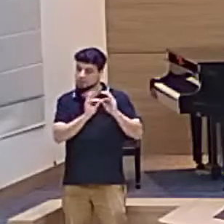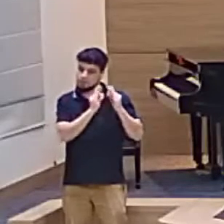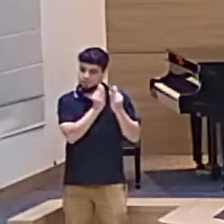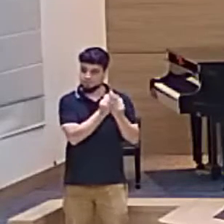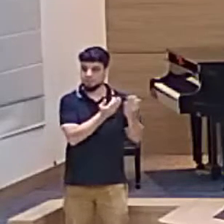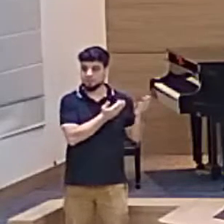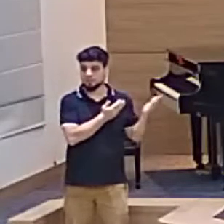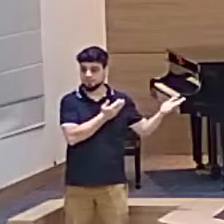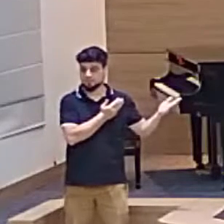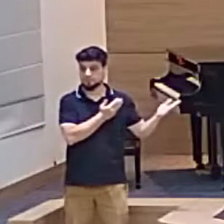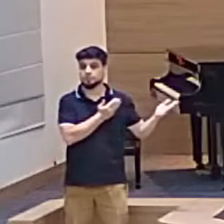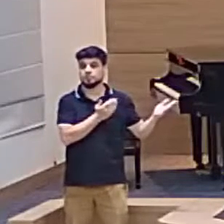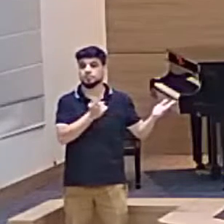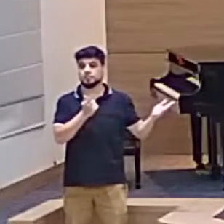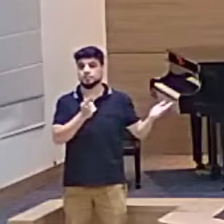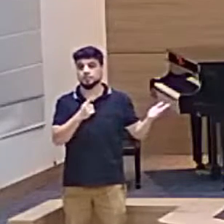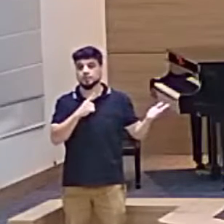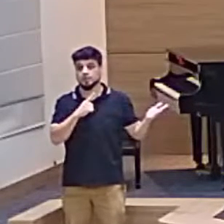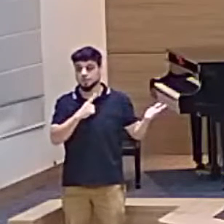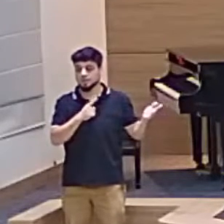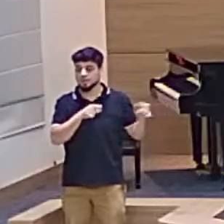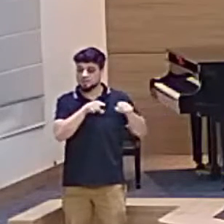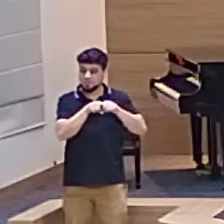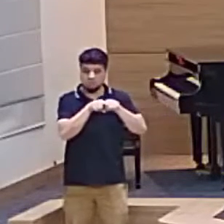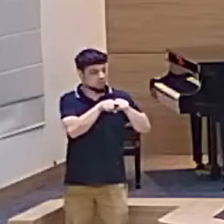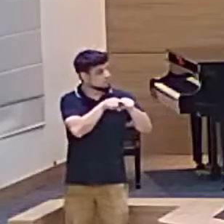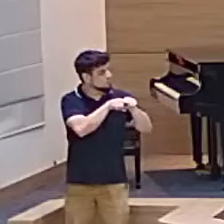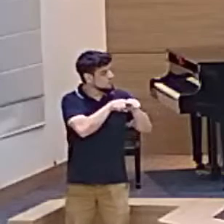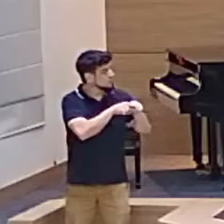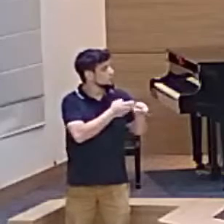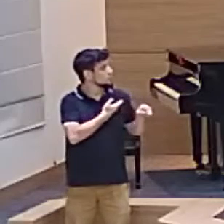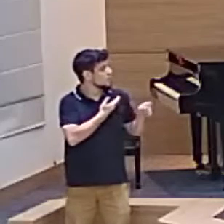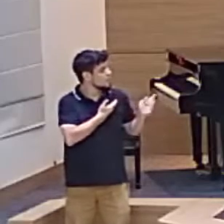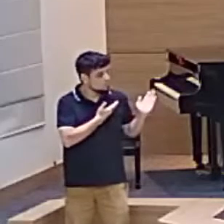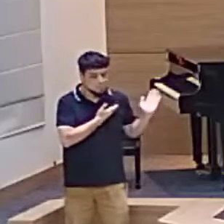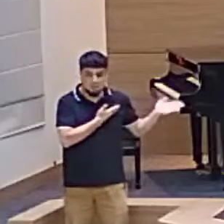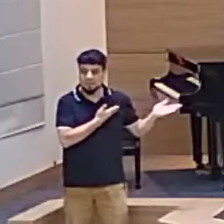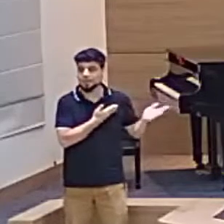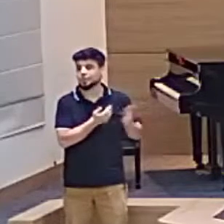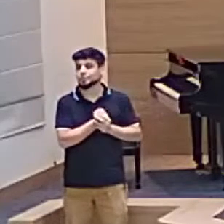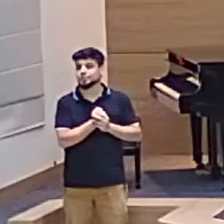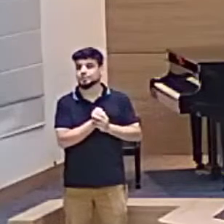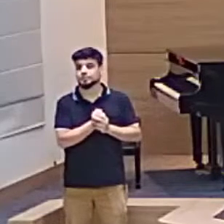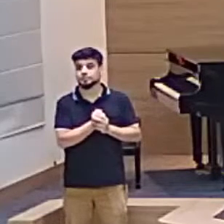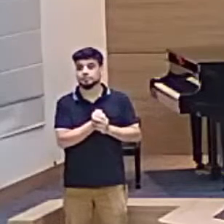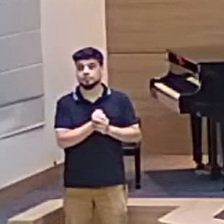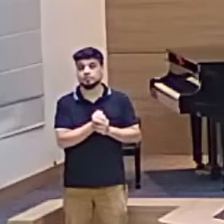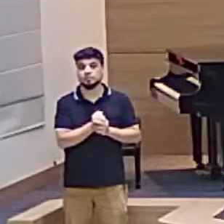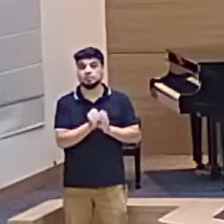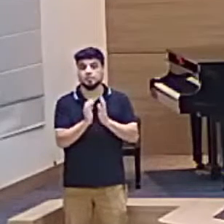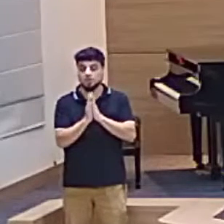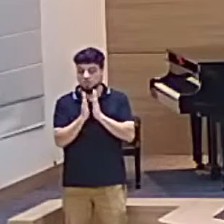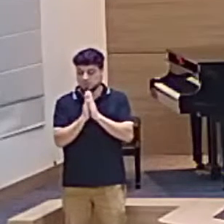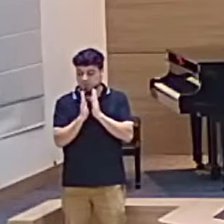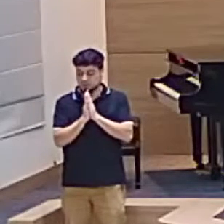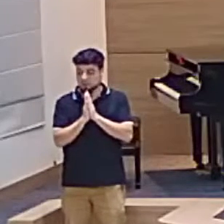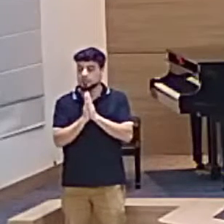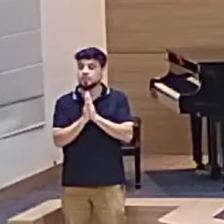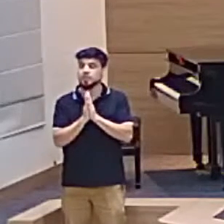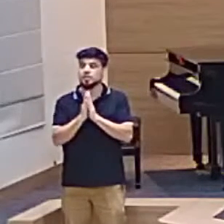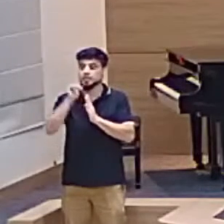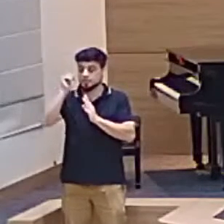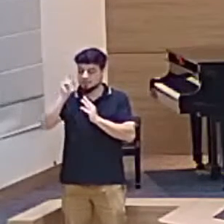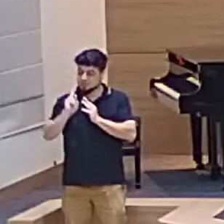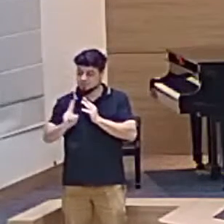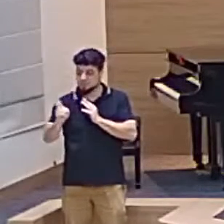estendida a vós irmãos vai chegar amigos mais chegados que irmãos não é e a nossa oração é para que Deus continue usando a vida de